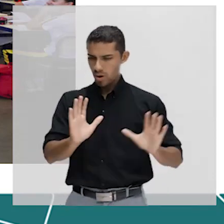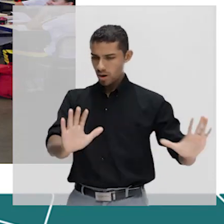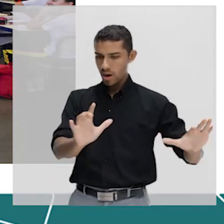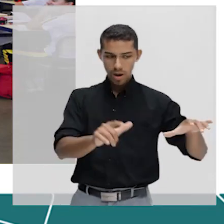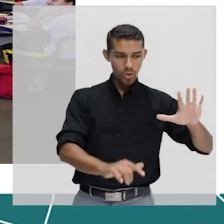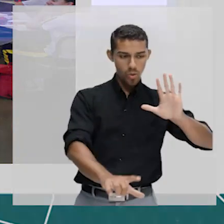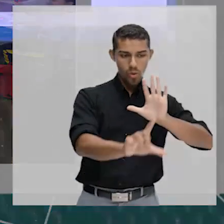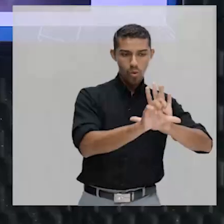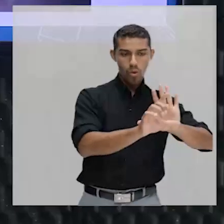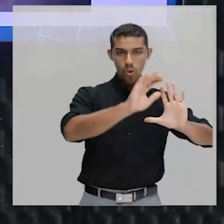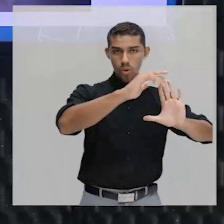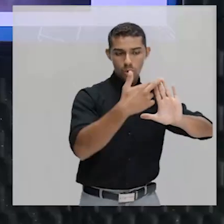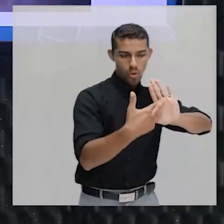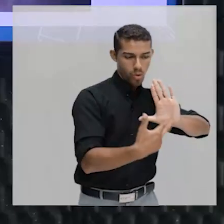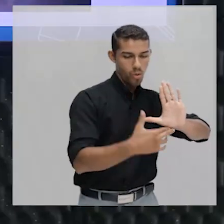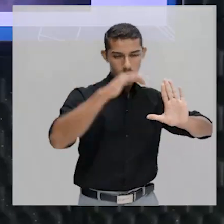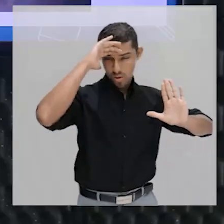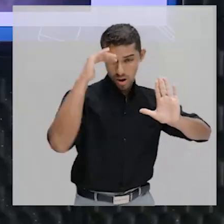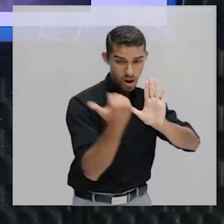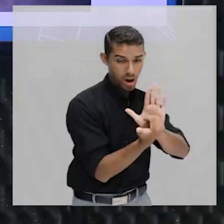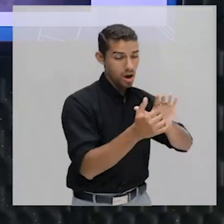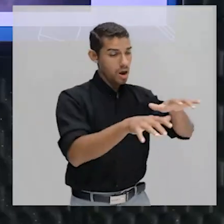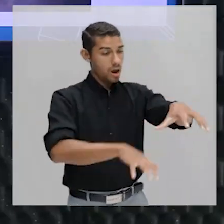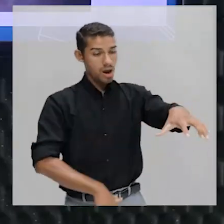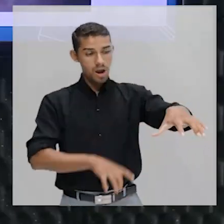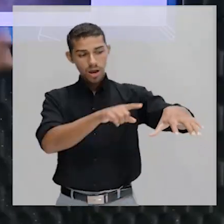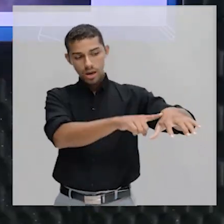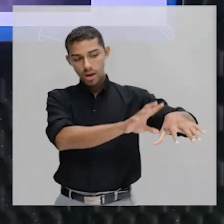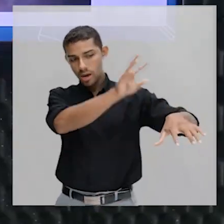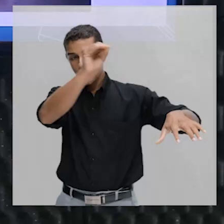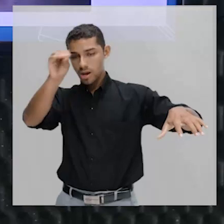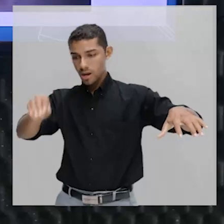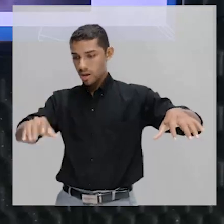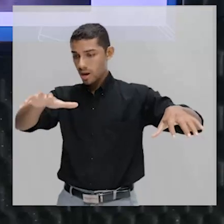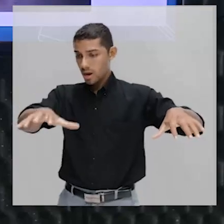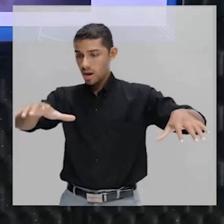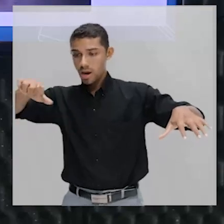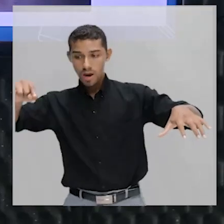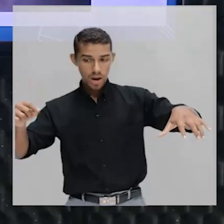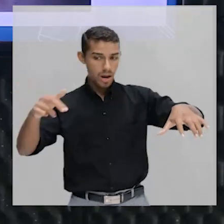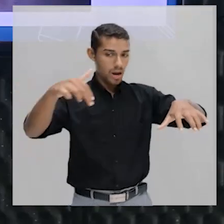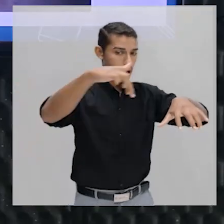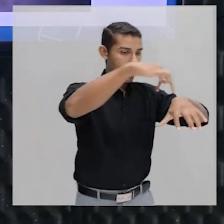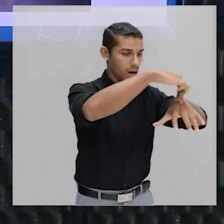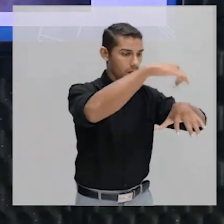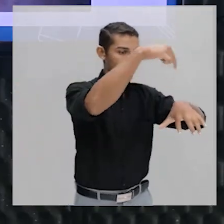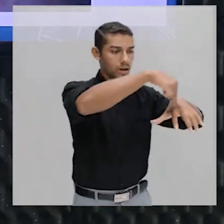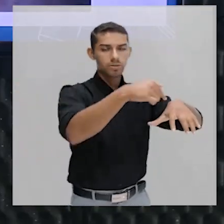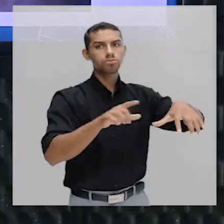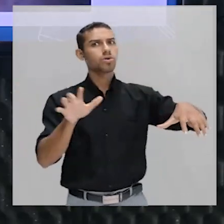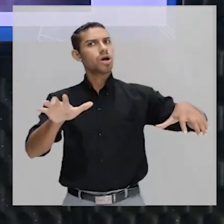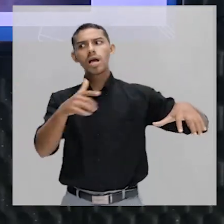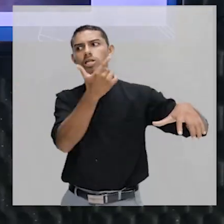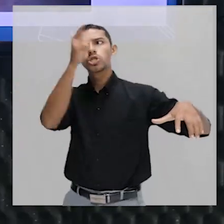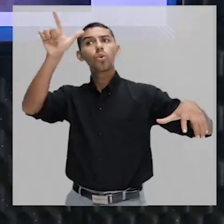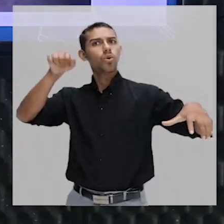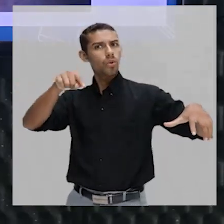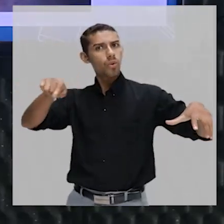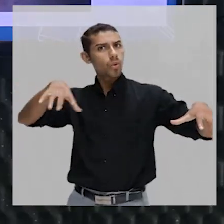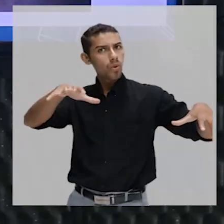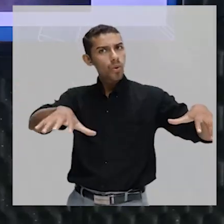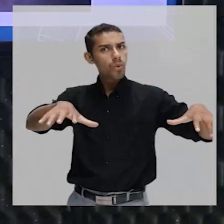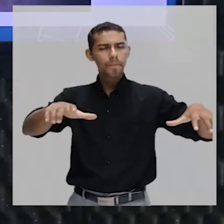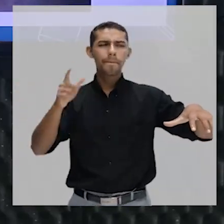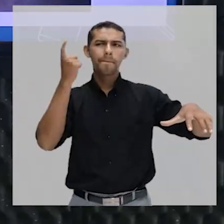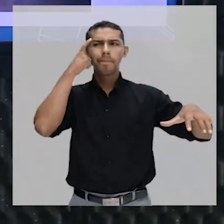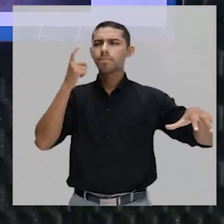E o mais interessante de tudo, quando alguém, por exemplo, da 202 entra dentro da sala da 200, quem está lá dentro da 200